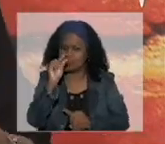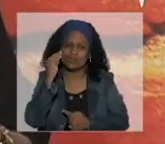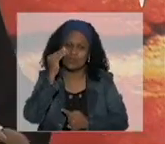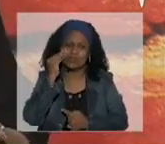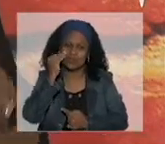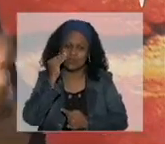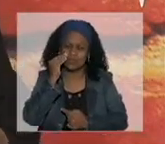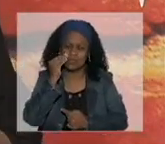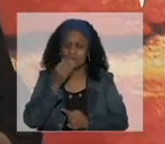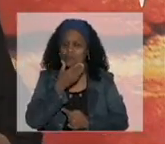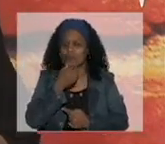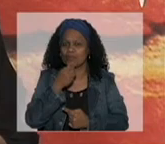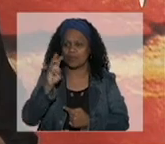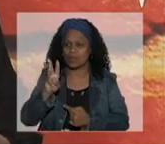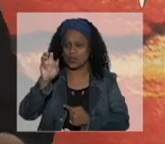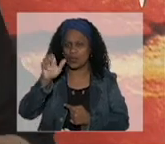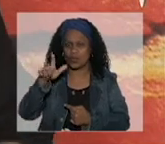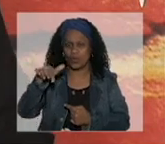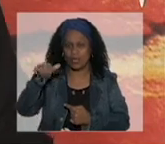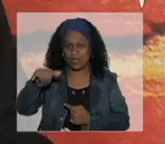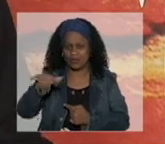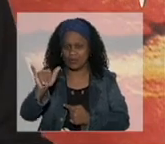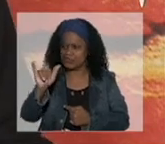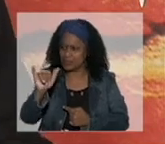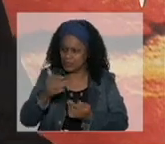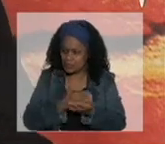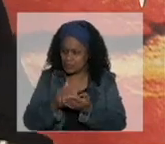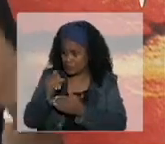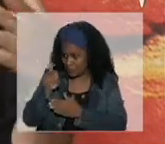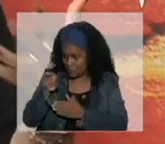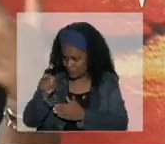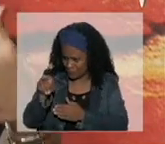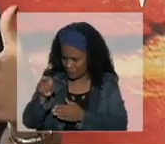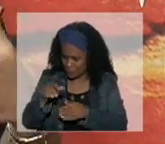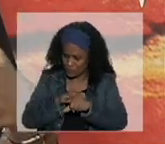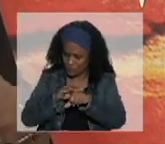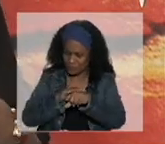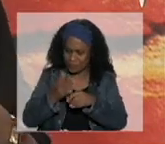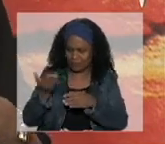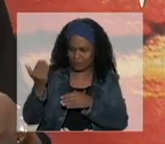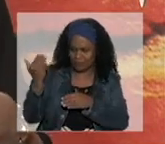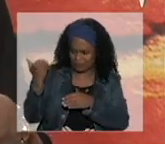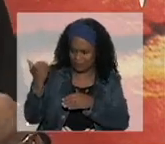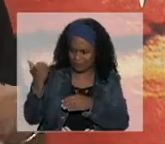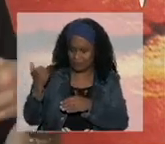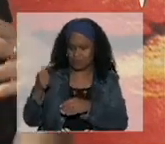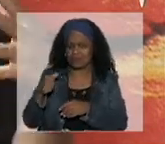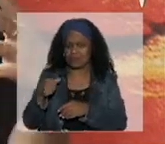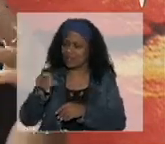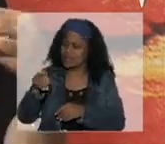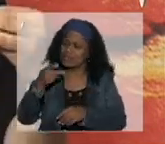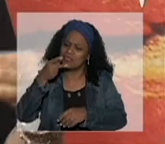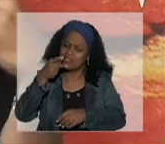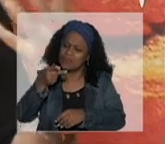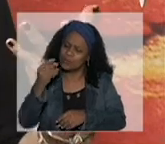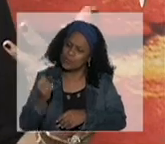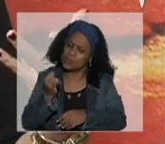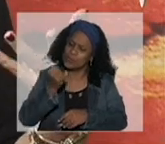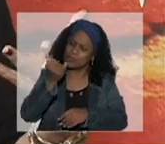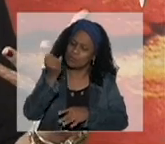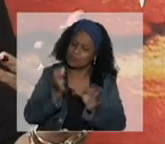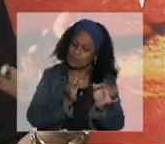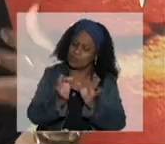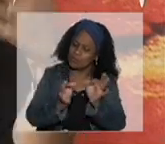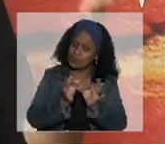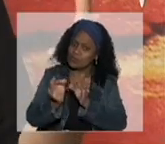com esses programas sociais. Wesley, vamos começar com você. A gente estava conversando um pouquinho antes do programa começar, que você estava citando a importância